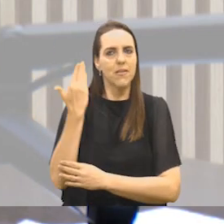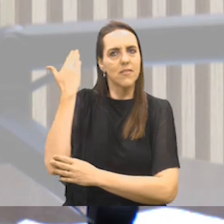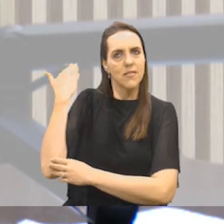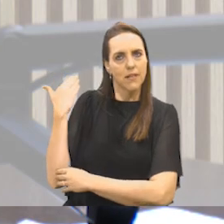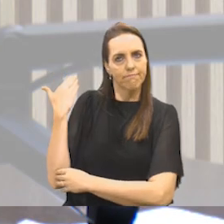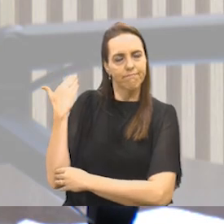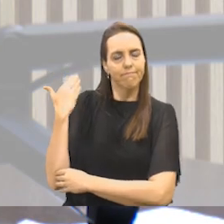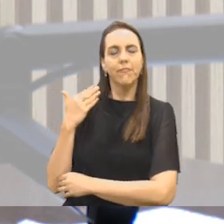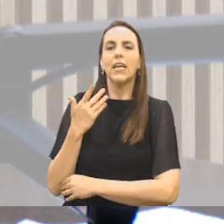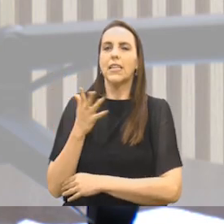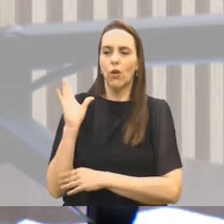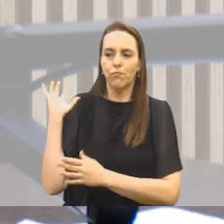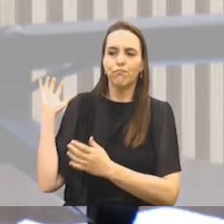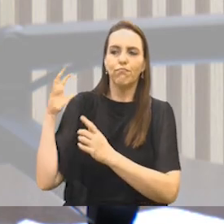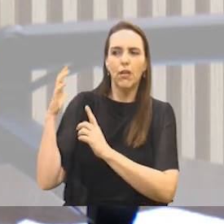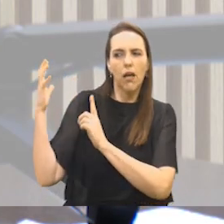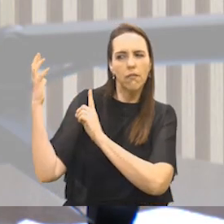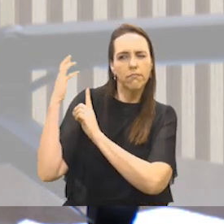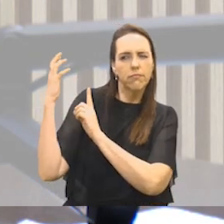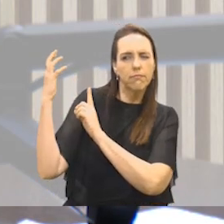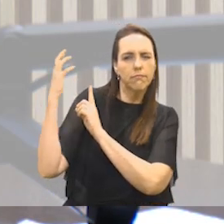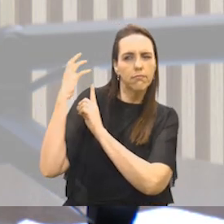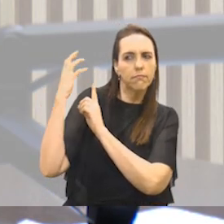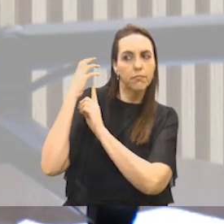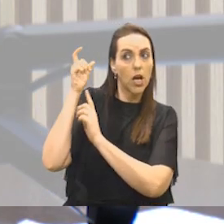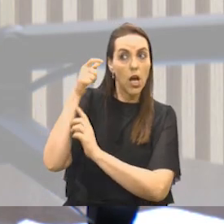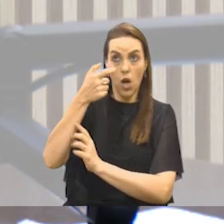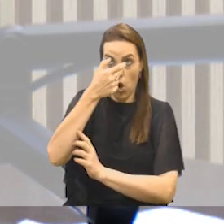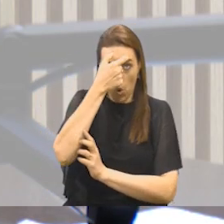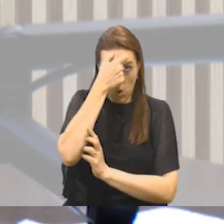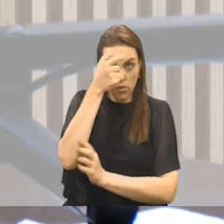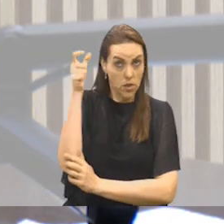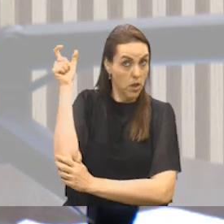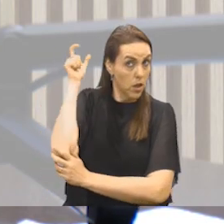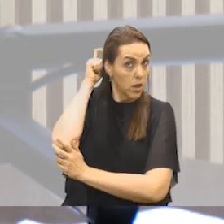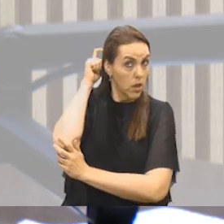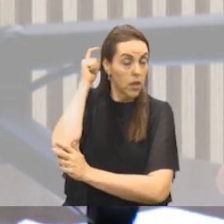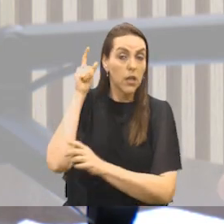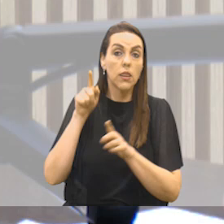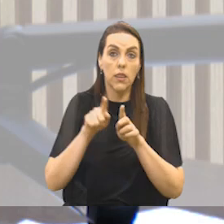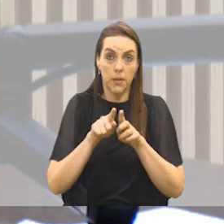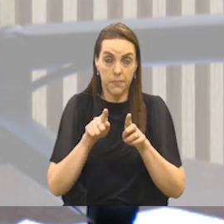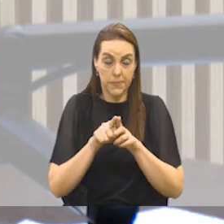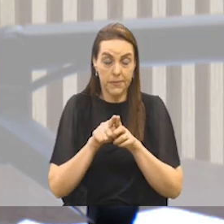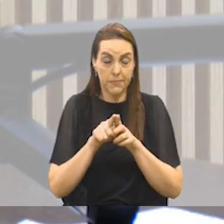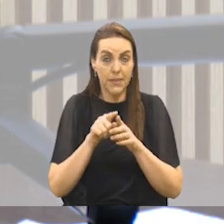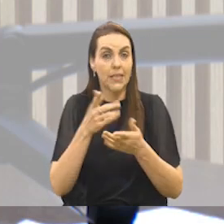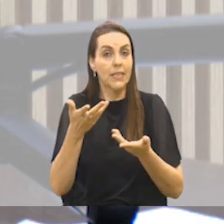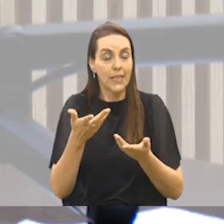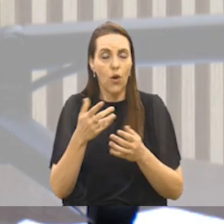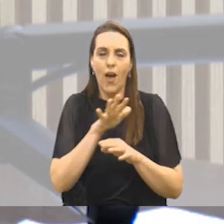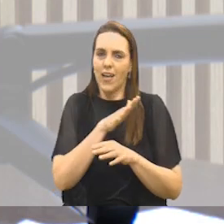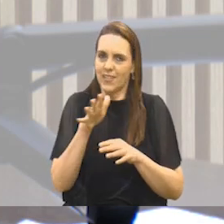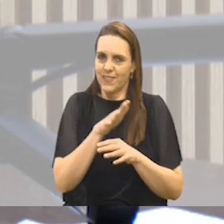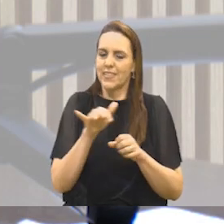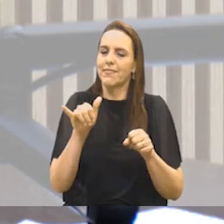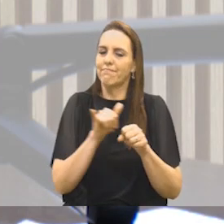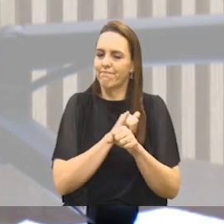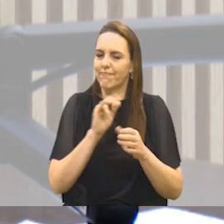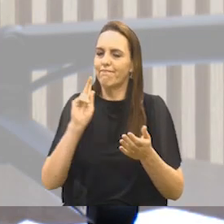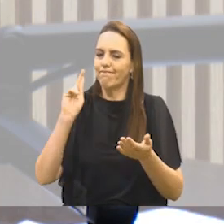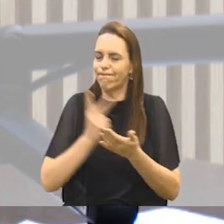vidas. E tudo isso acaba atuando a nível consciente e inconsciente. E isso faz com que a